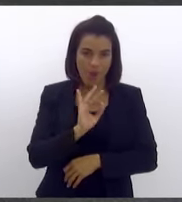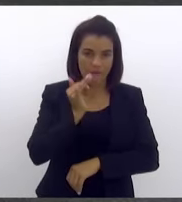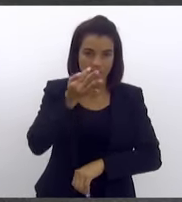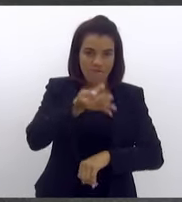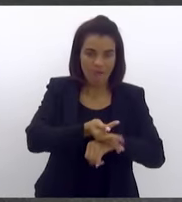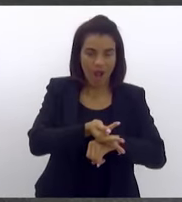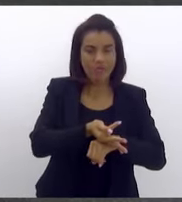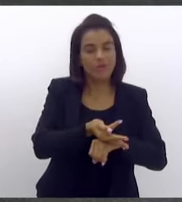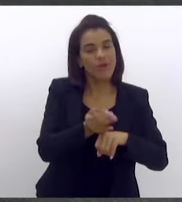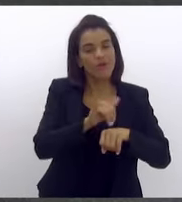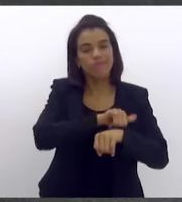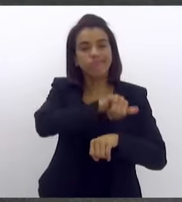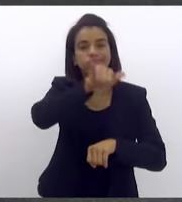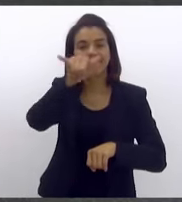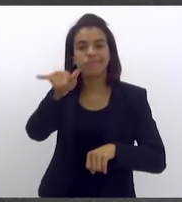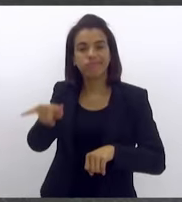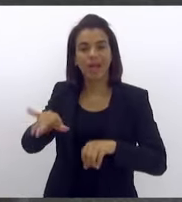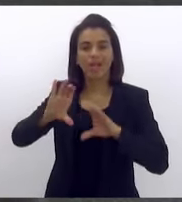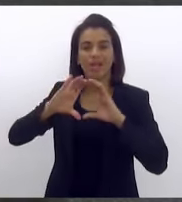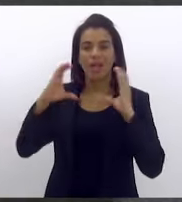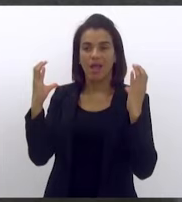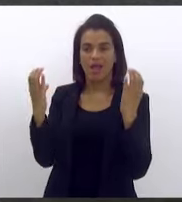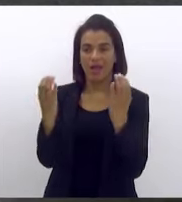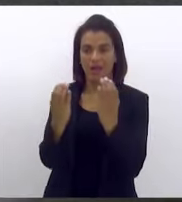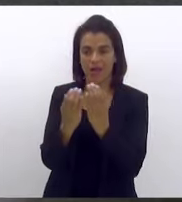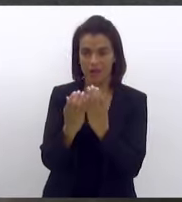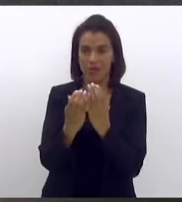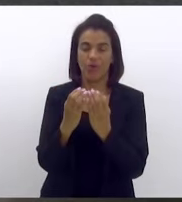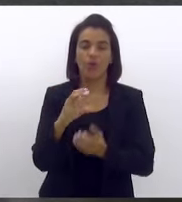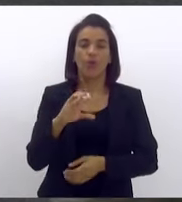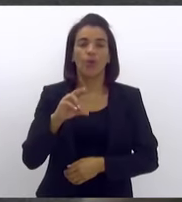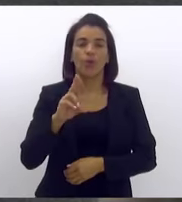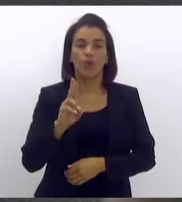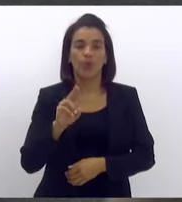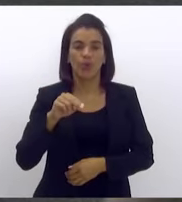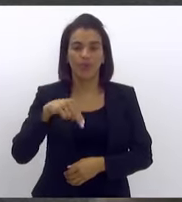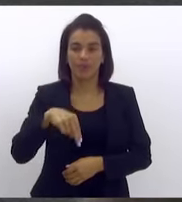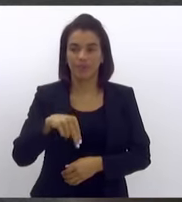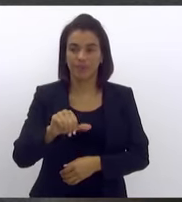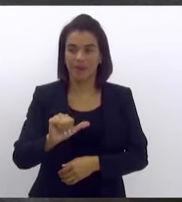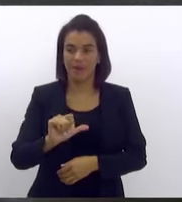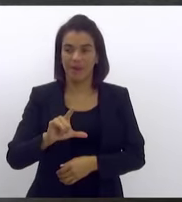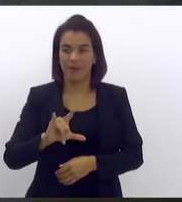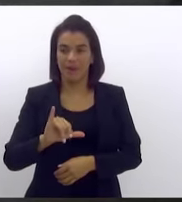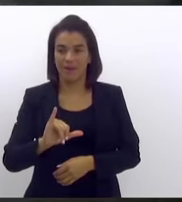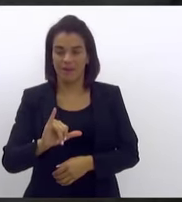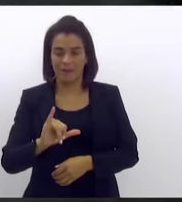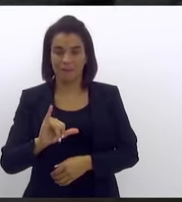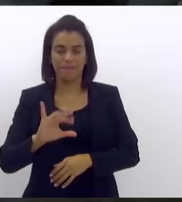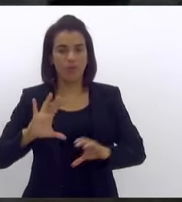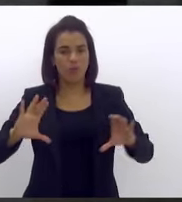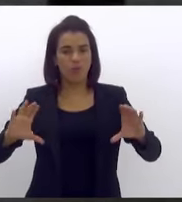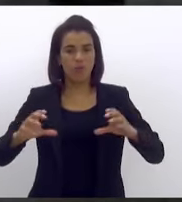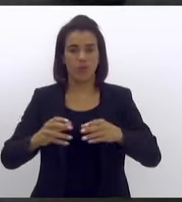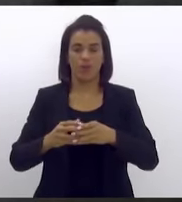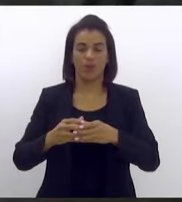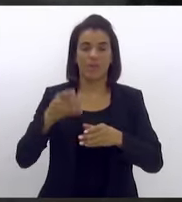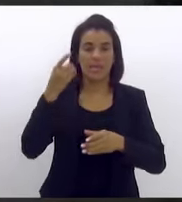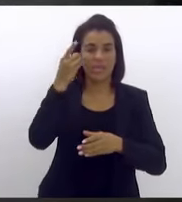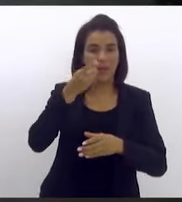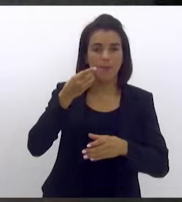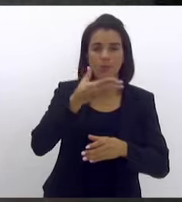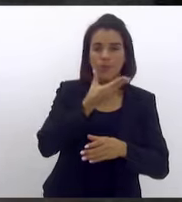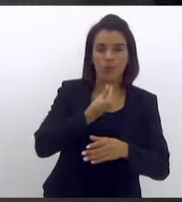estarei na conferência estadual da UNALI, né, que reúne todos os deputados e deputadas do